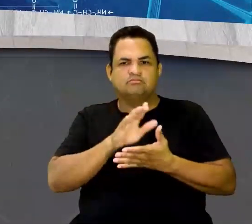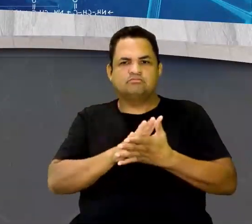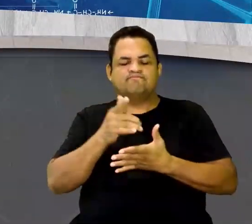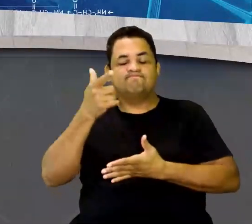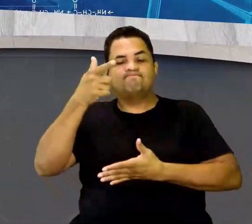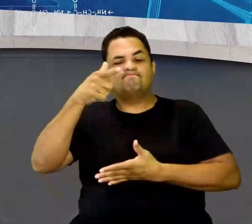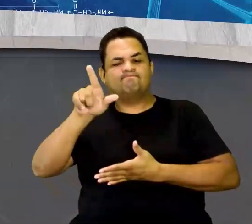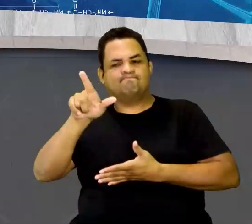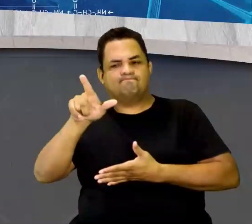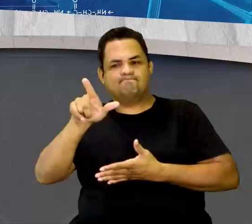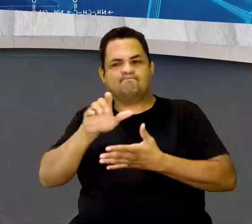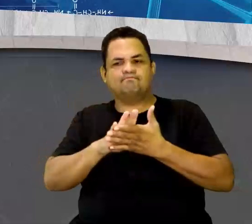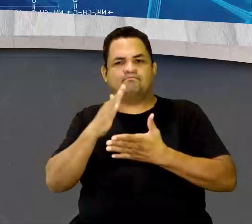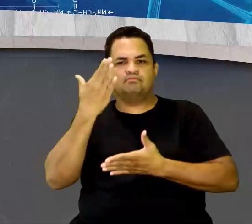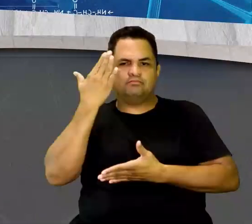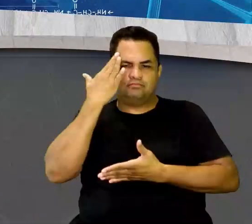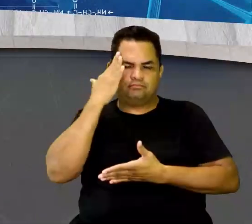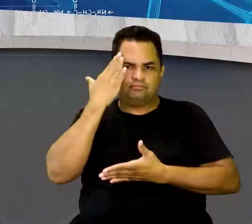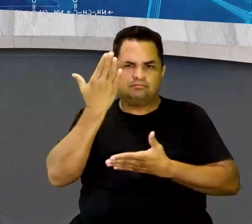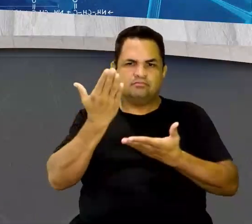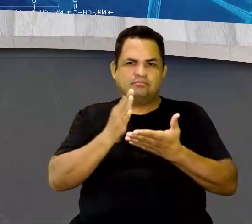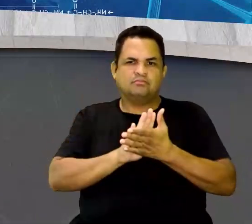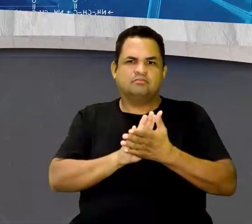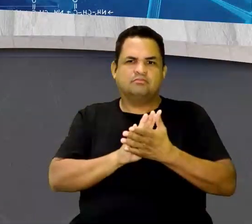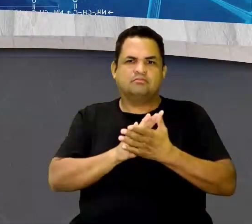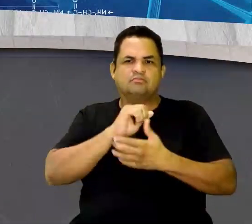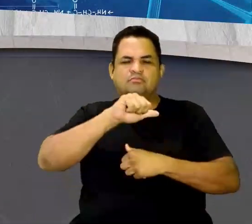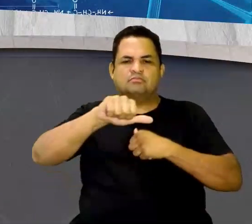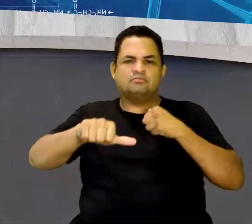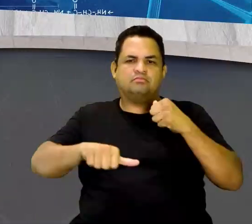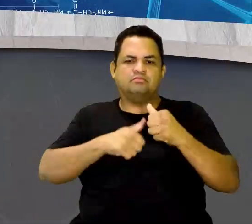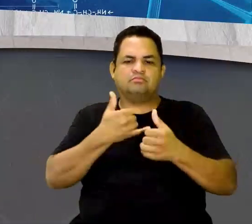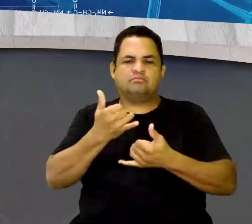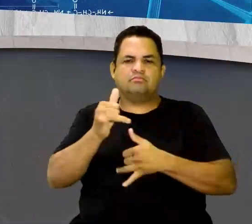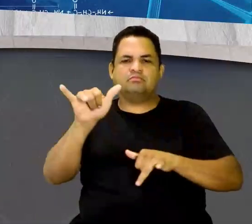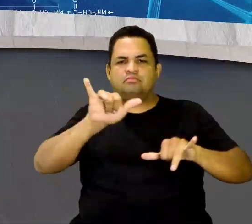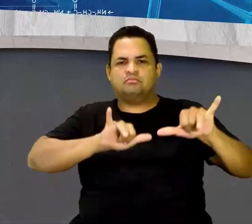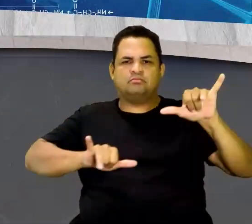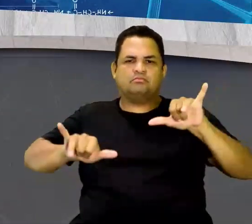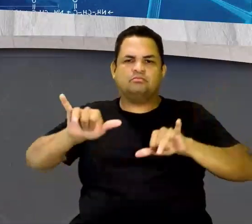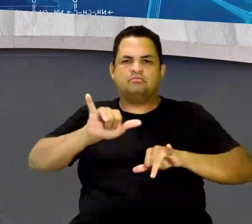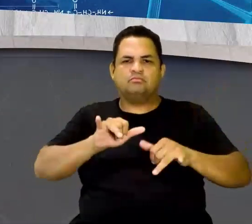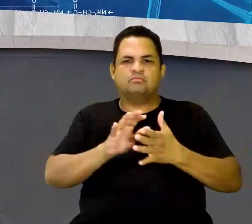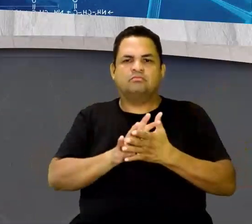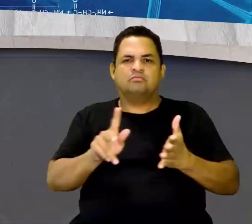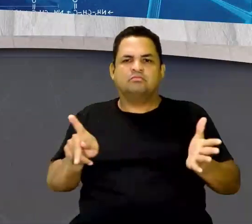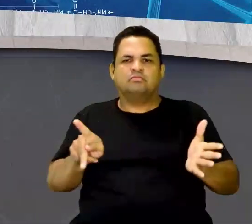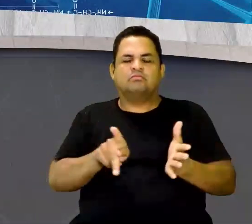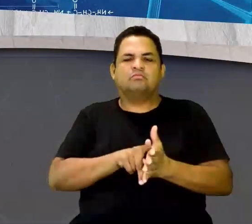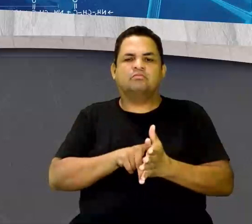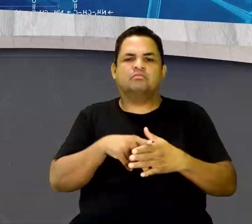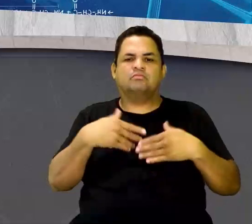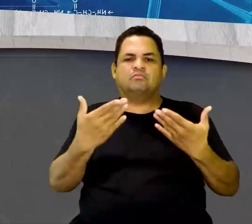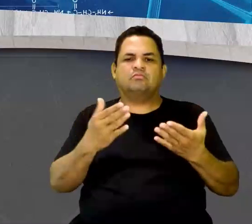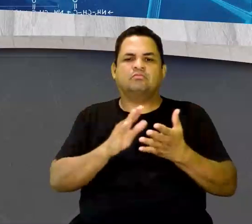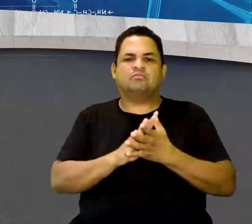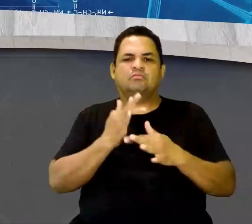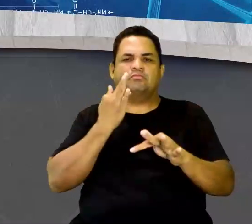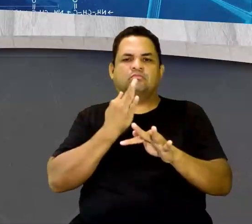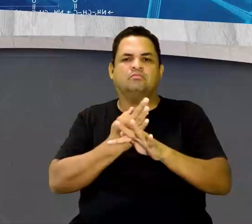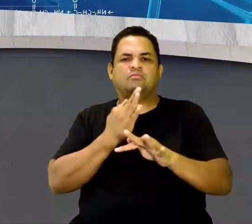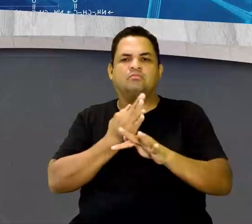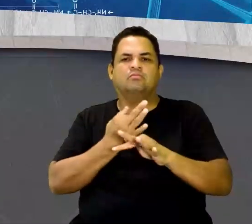conseguiu entender sobre as transformações químicas, né? As propriedades